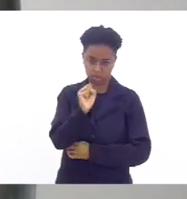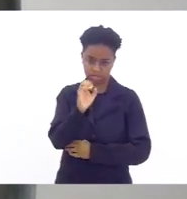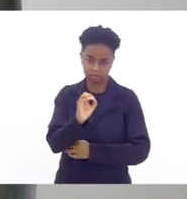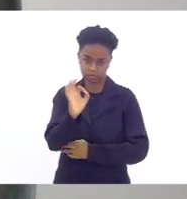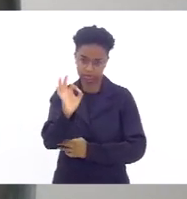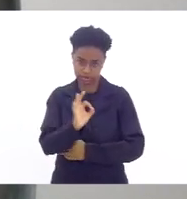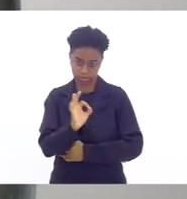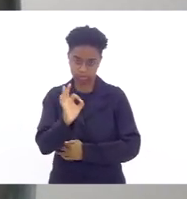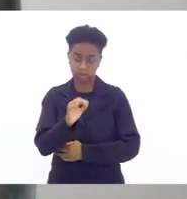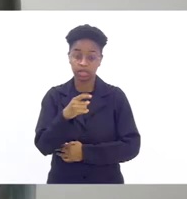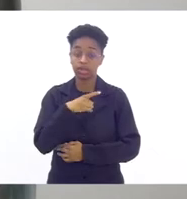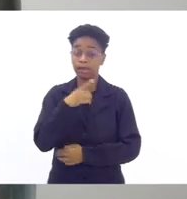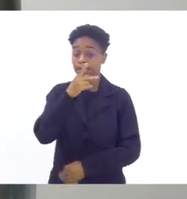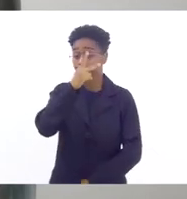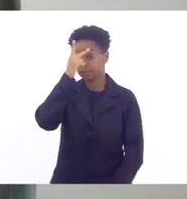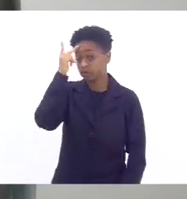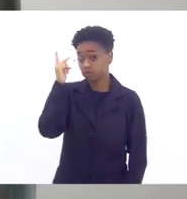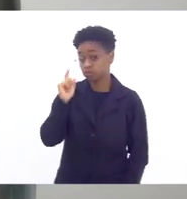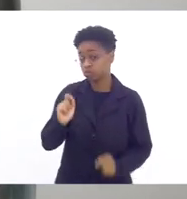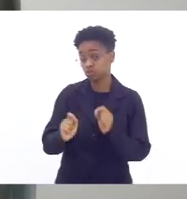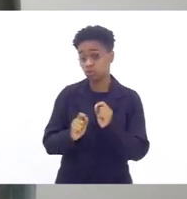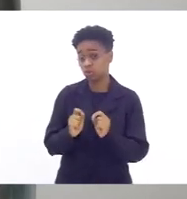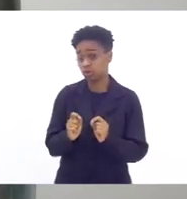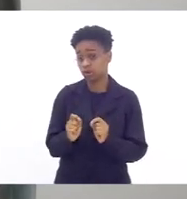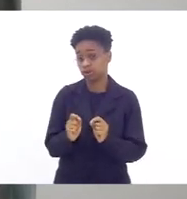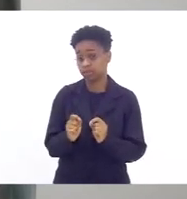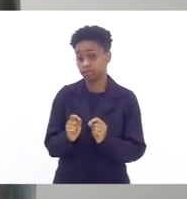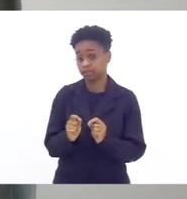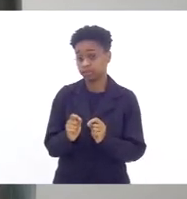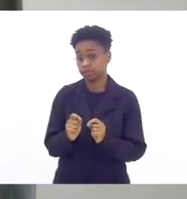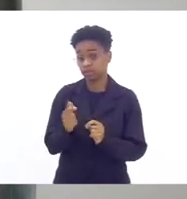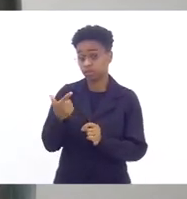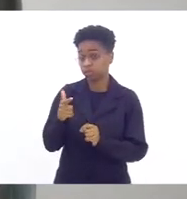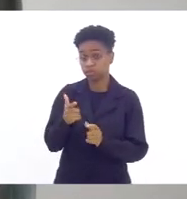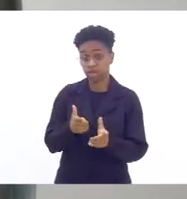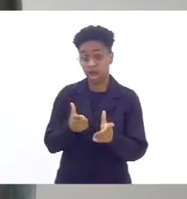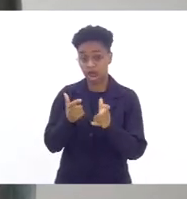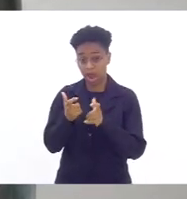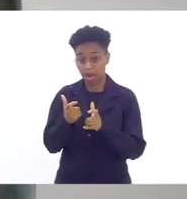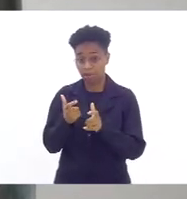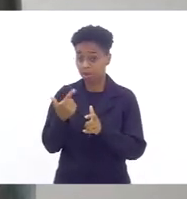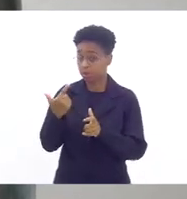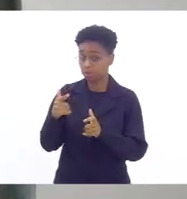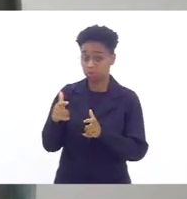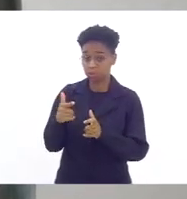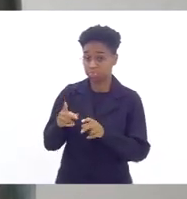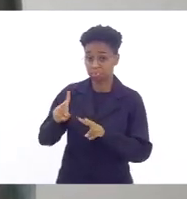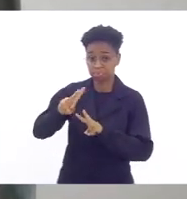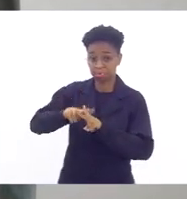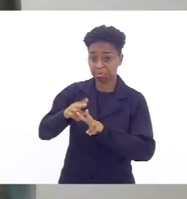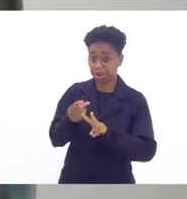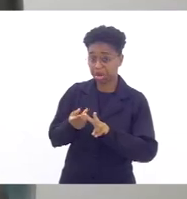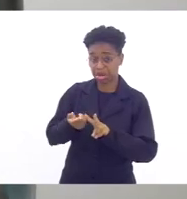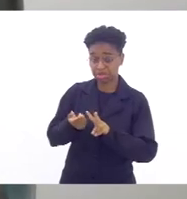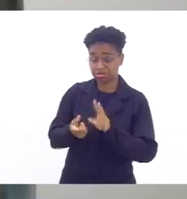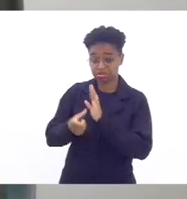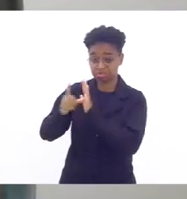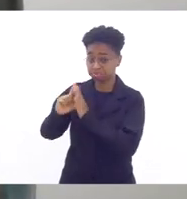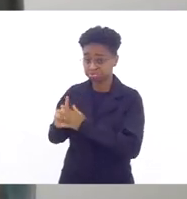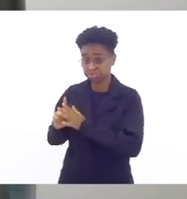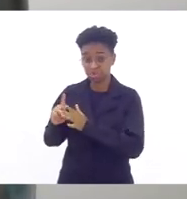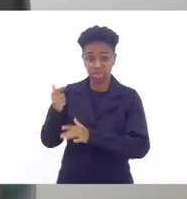eram pessoas que não tinham arma não tinham condenação anterior não tava